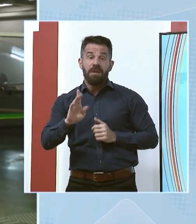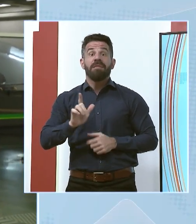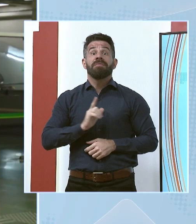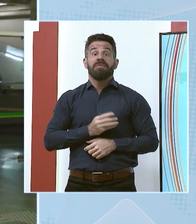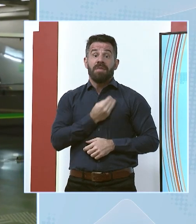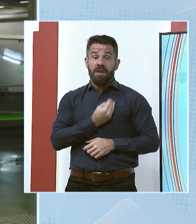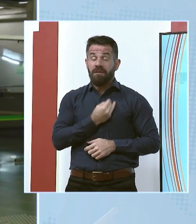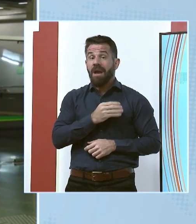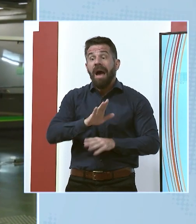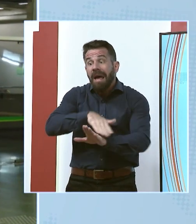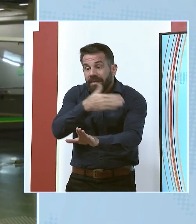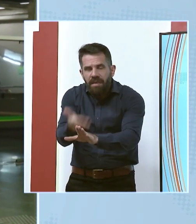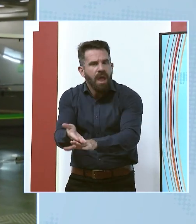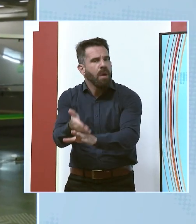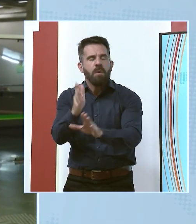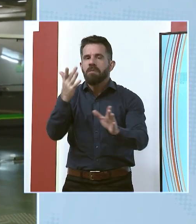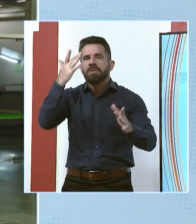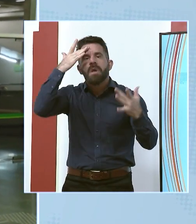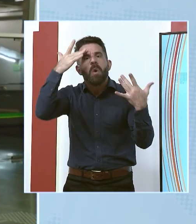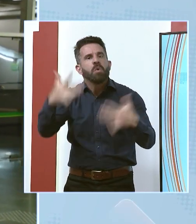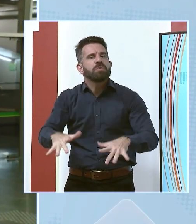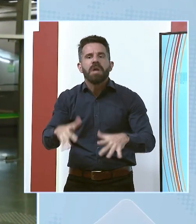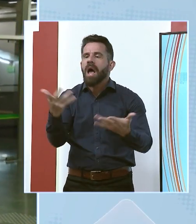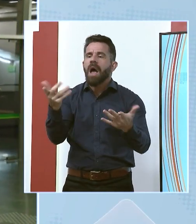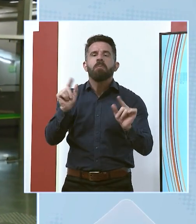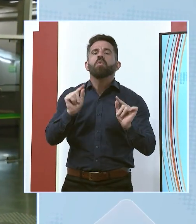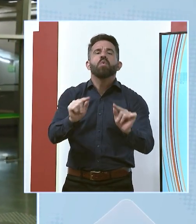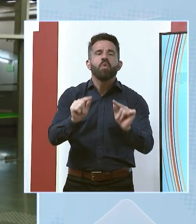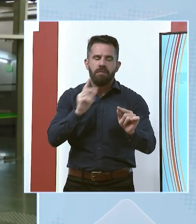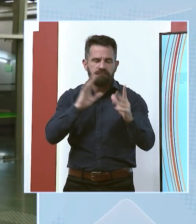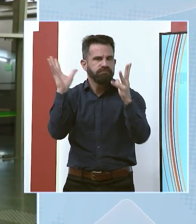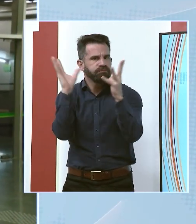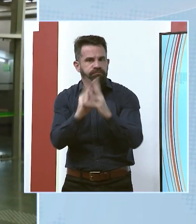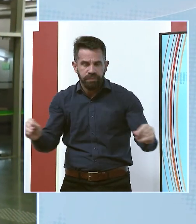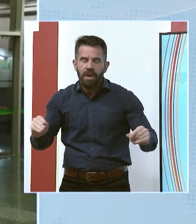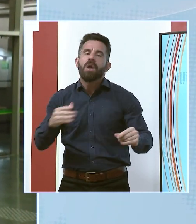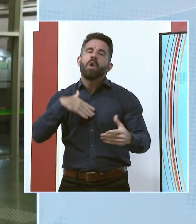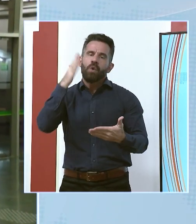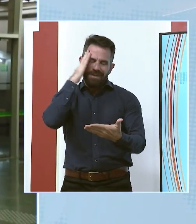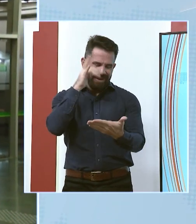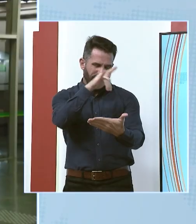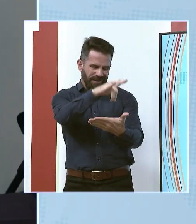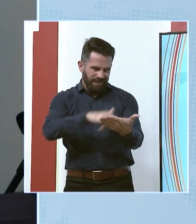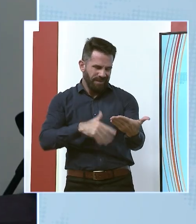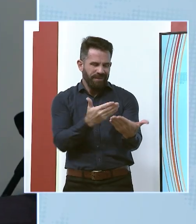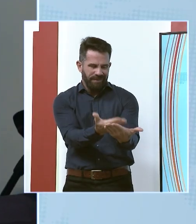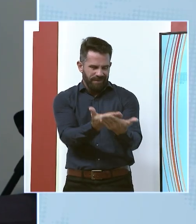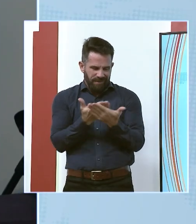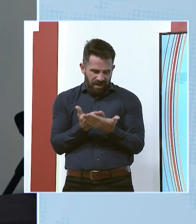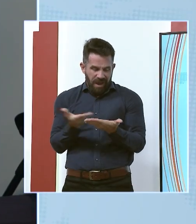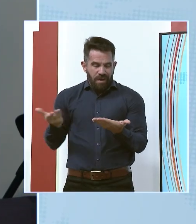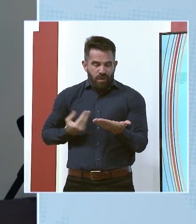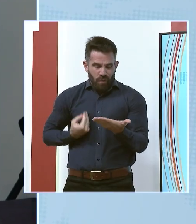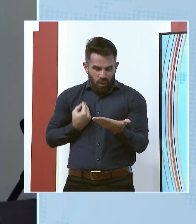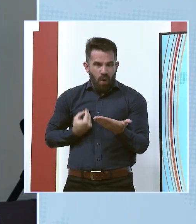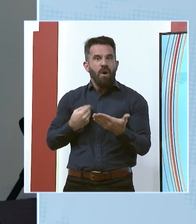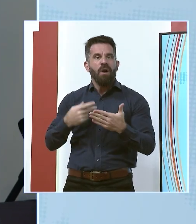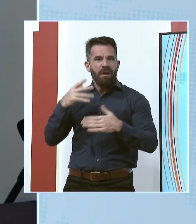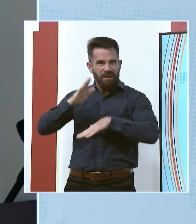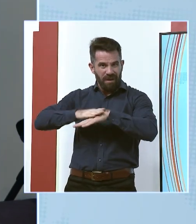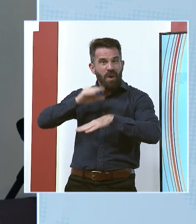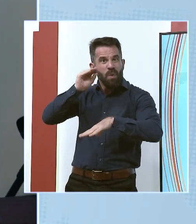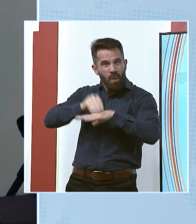Ele permanece desaparecido, embora a gente esteja recebendo o óbito com toda a responsabilidade do Estado. Minha mãe foi da Comissão Especial de